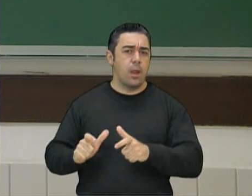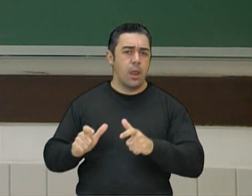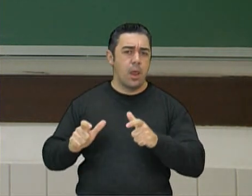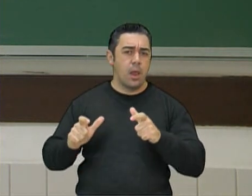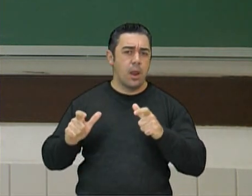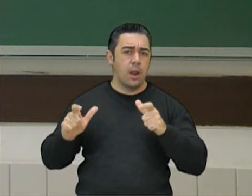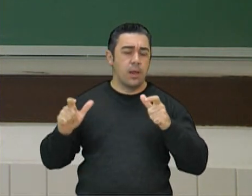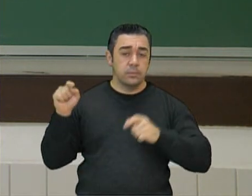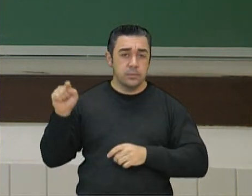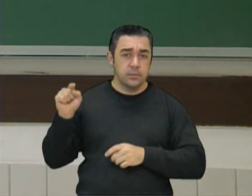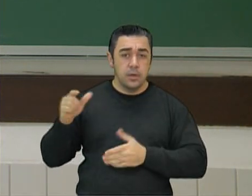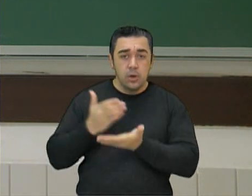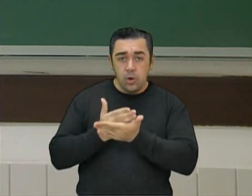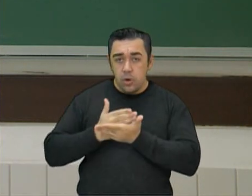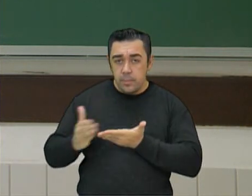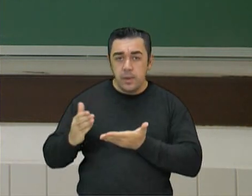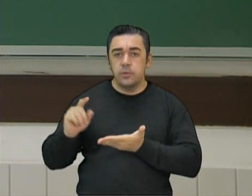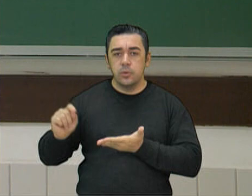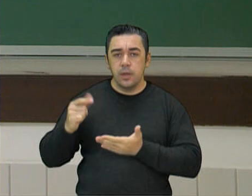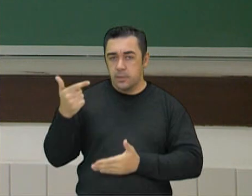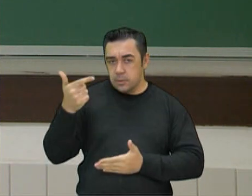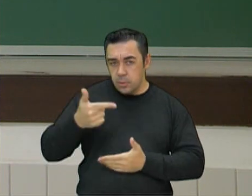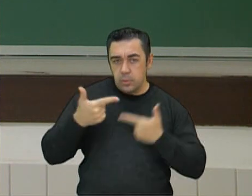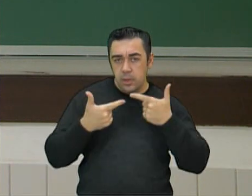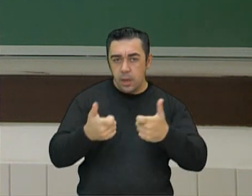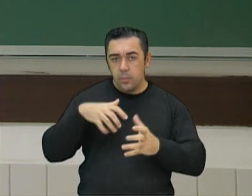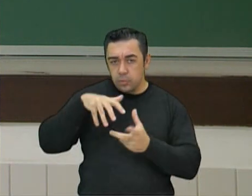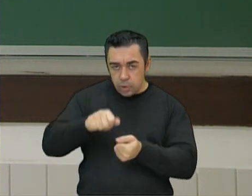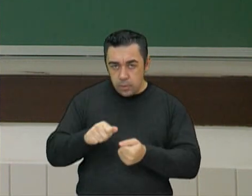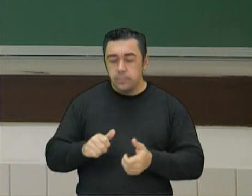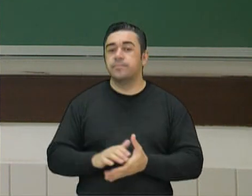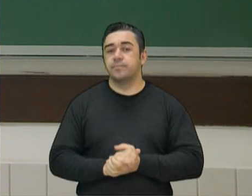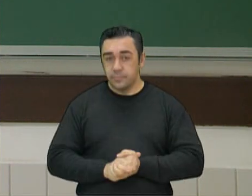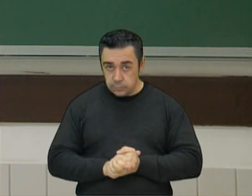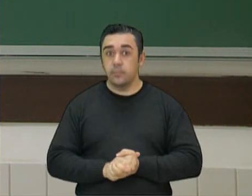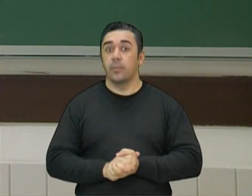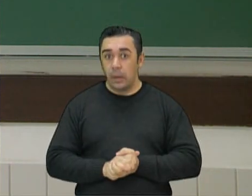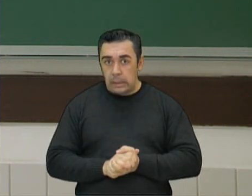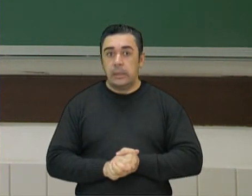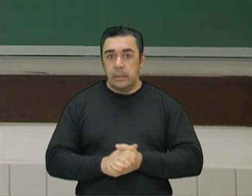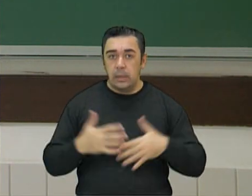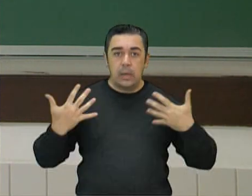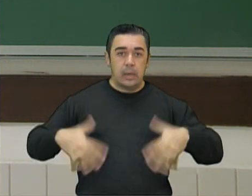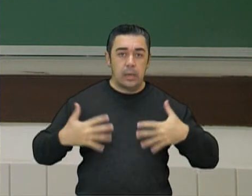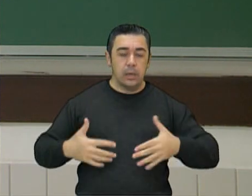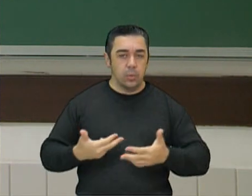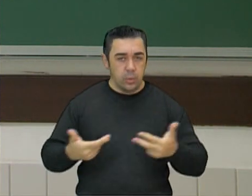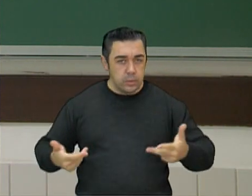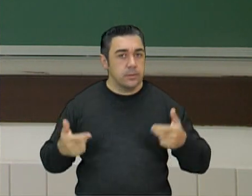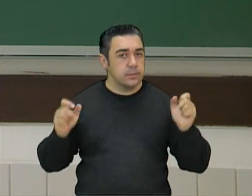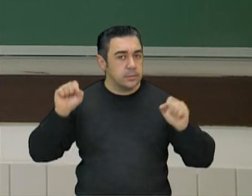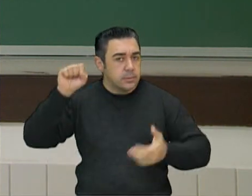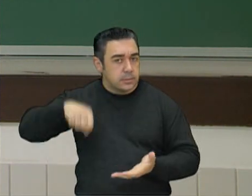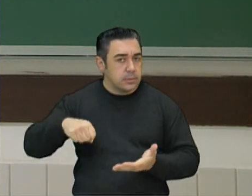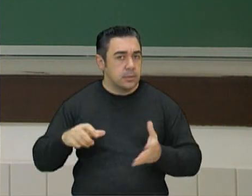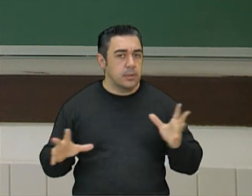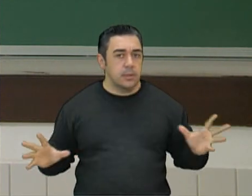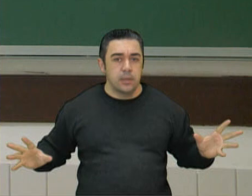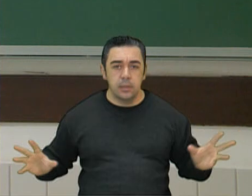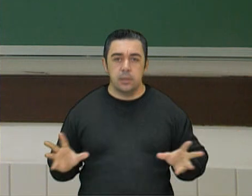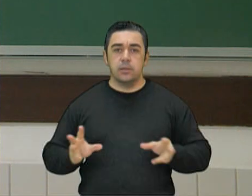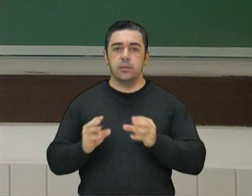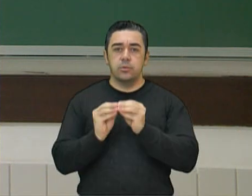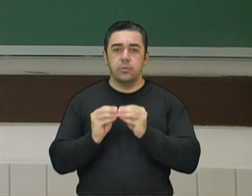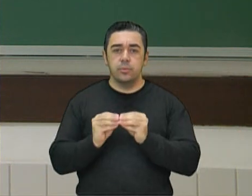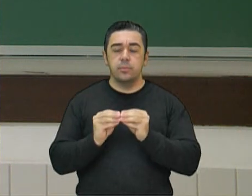que vai causar o início da Segunda Guerra Mundial. É bastante coisa para a aula de hoje? Então, resumindo